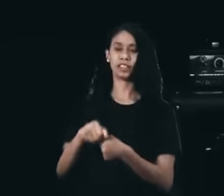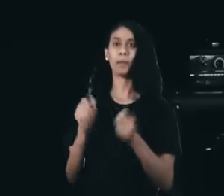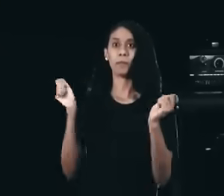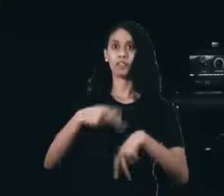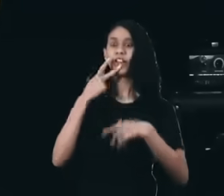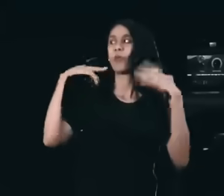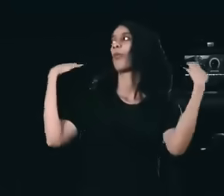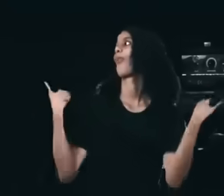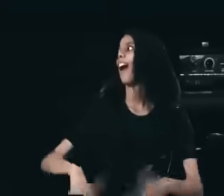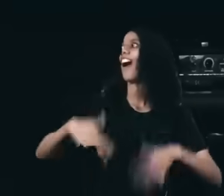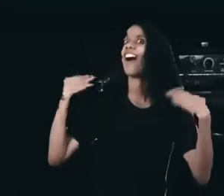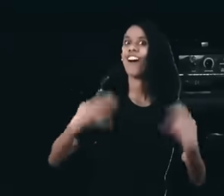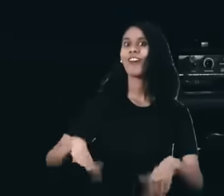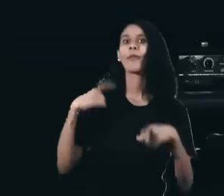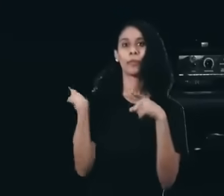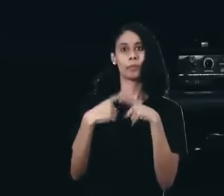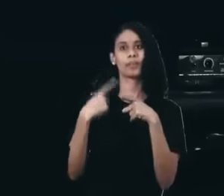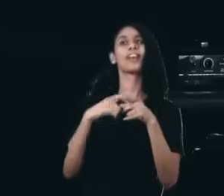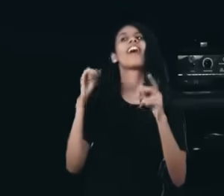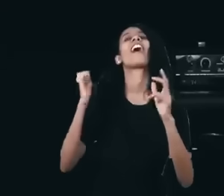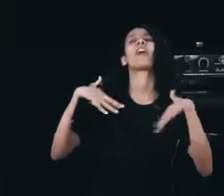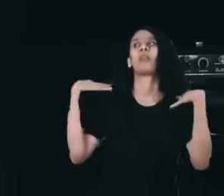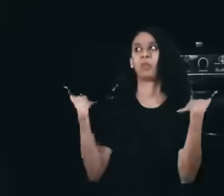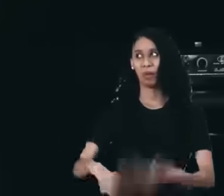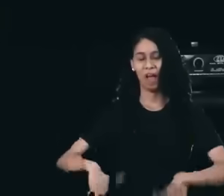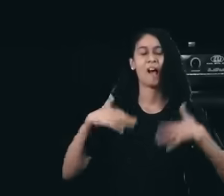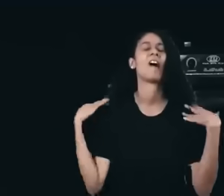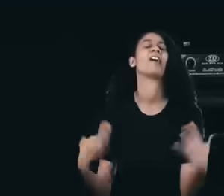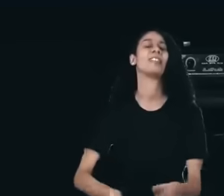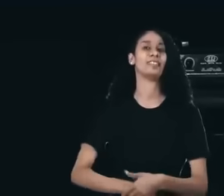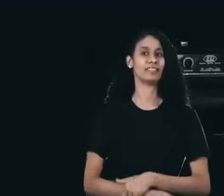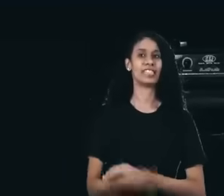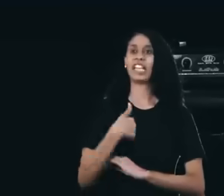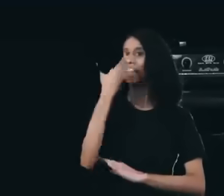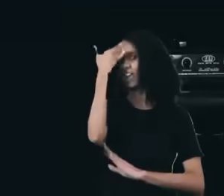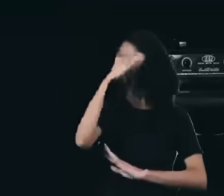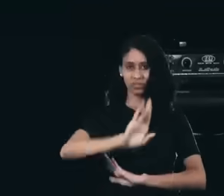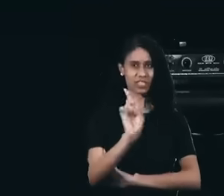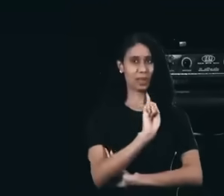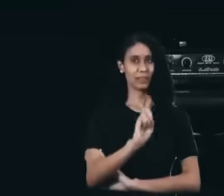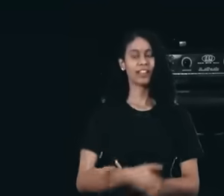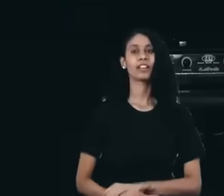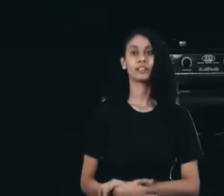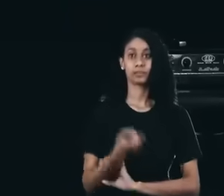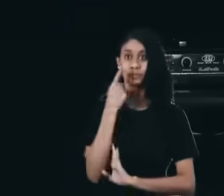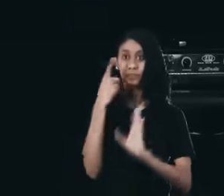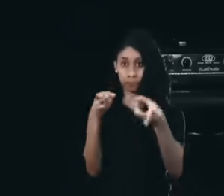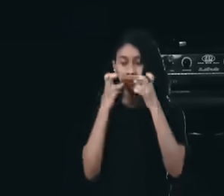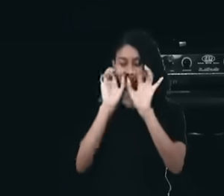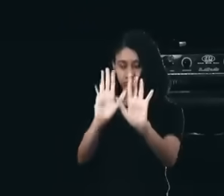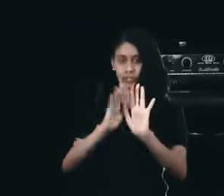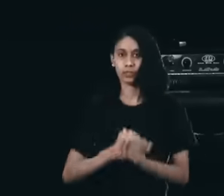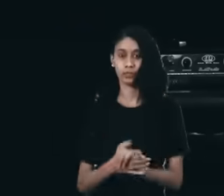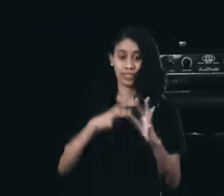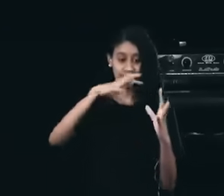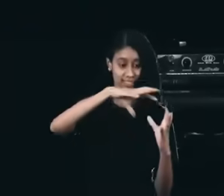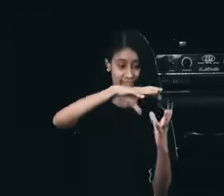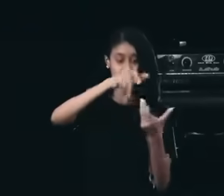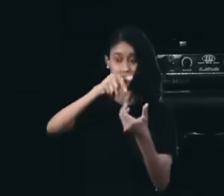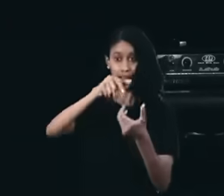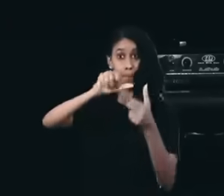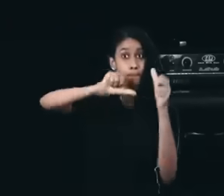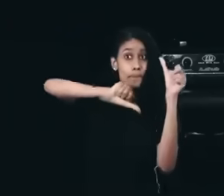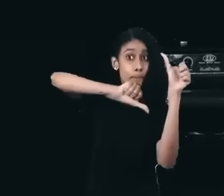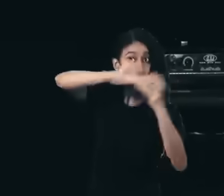uau, porque é uau. Nem eu sabia disso. Preste atenção. Se a Terra sair da